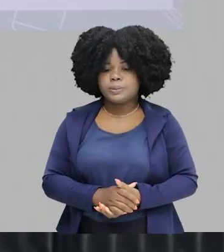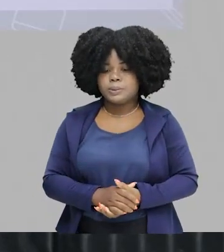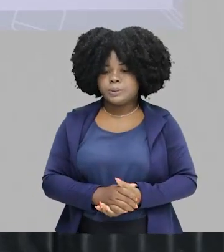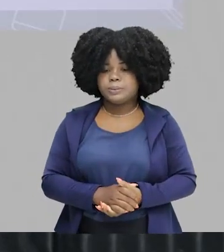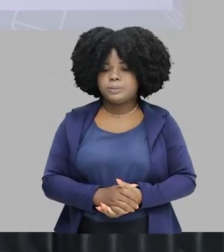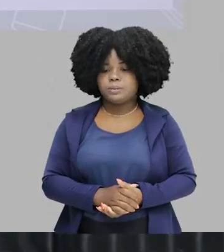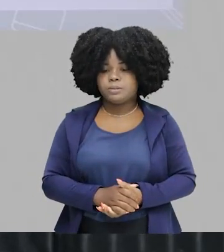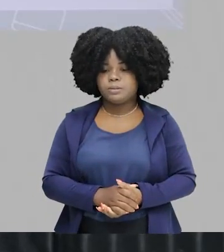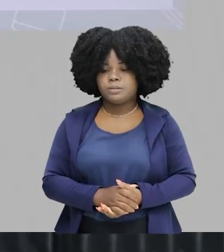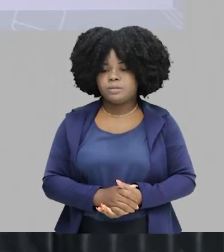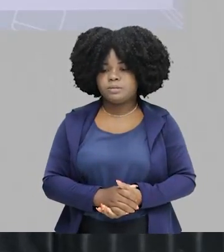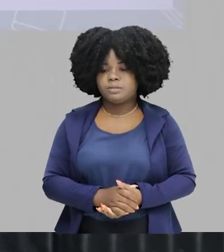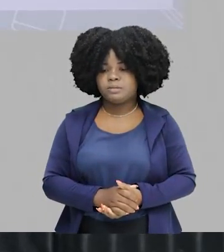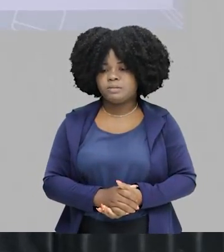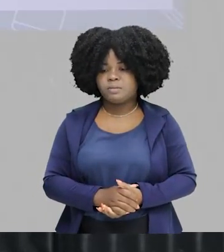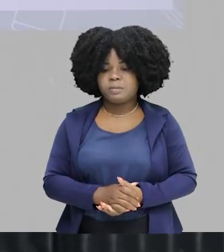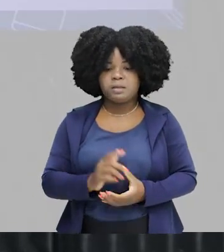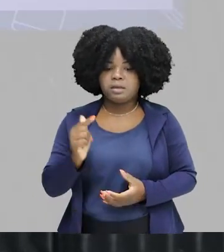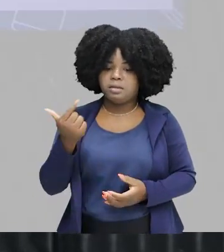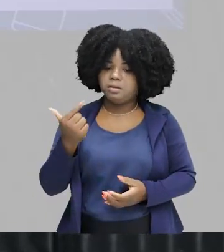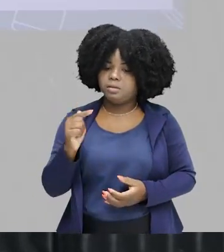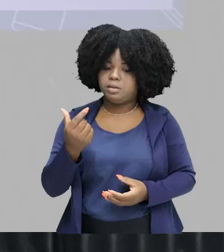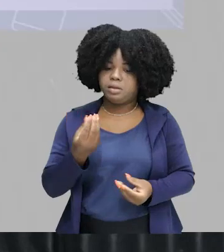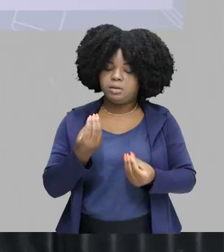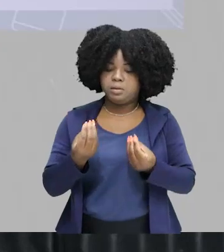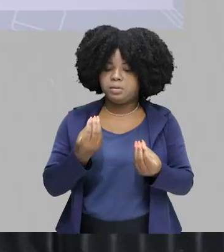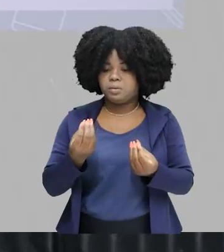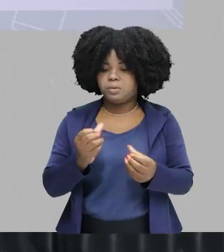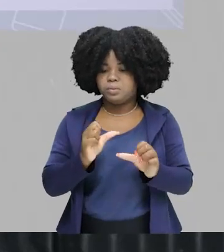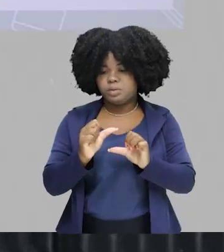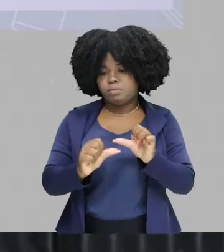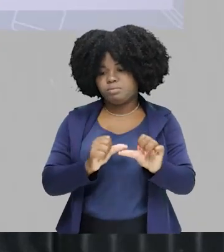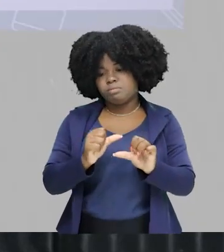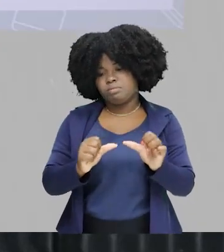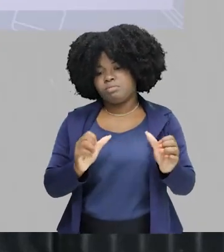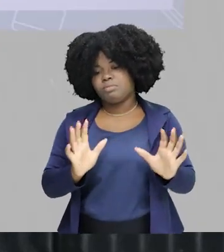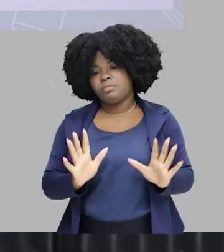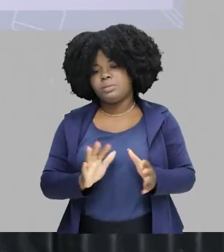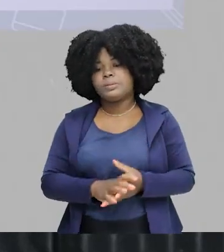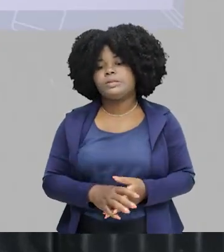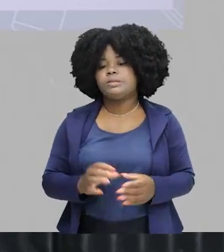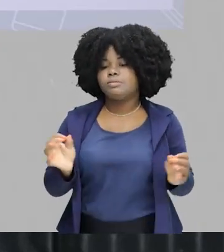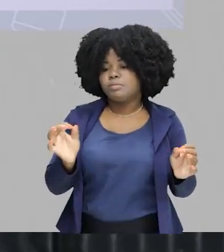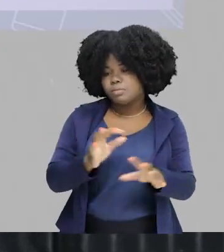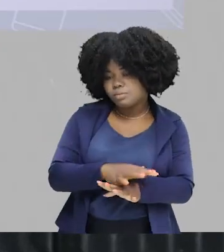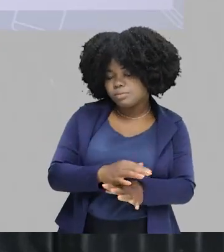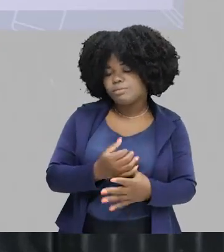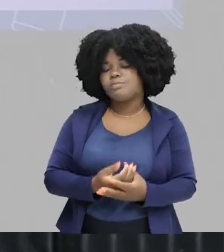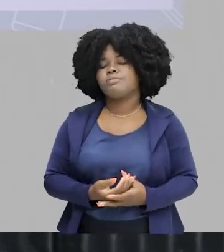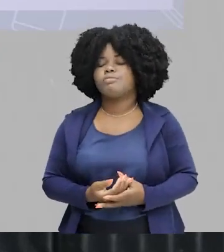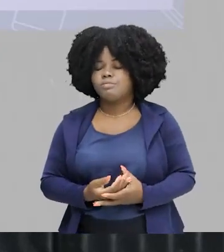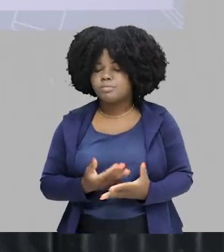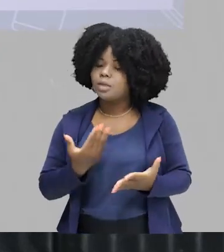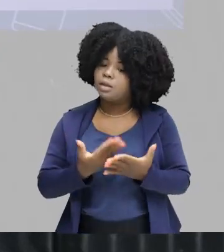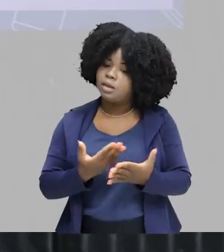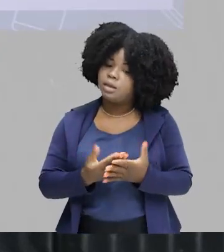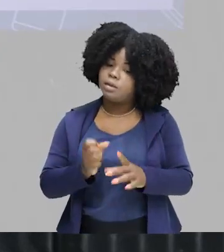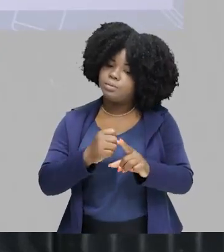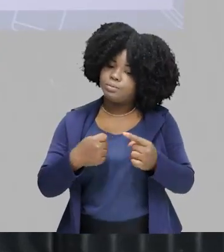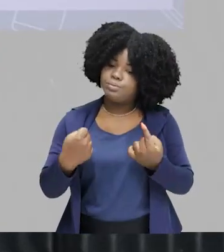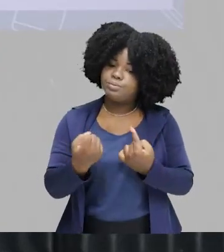é que nos estamentos não há possibilidade de mudança de classe. E com isso a gente encerra mais uma aula